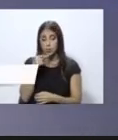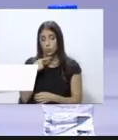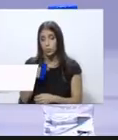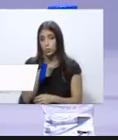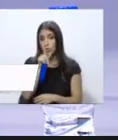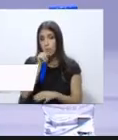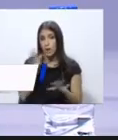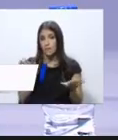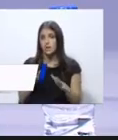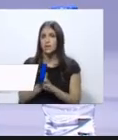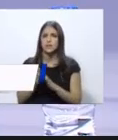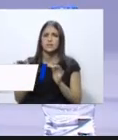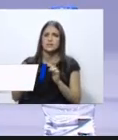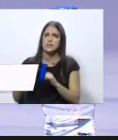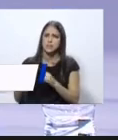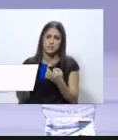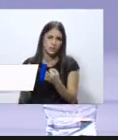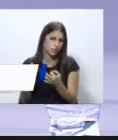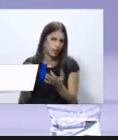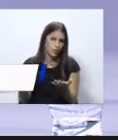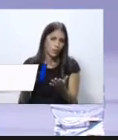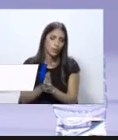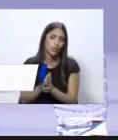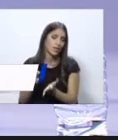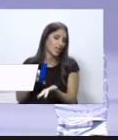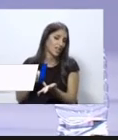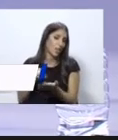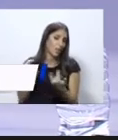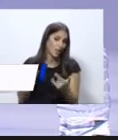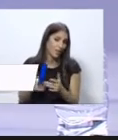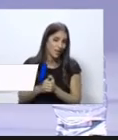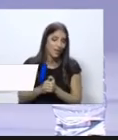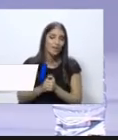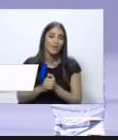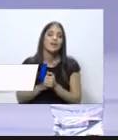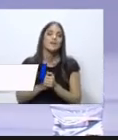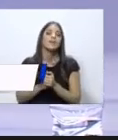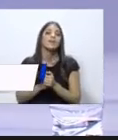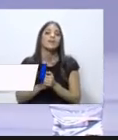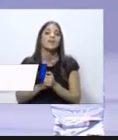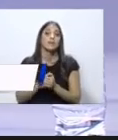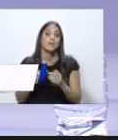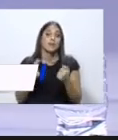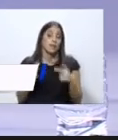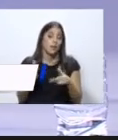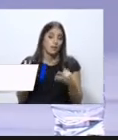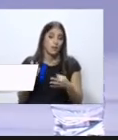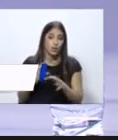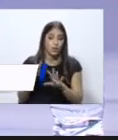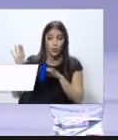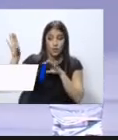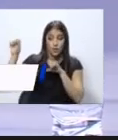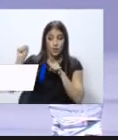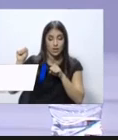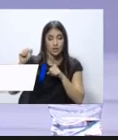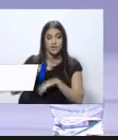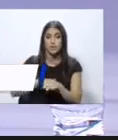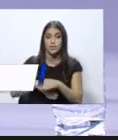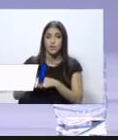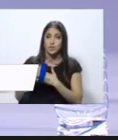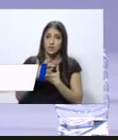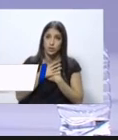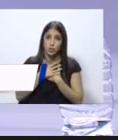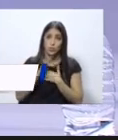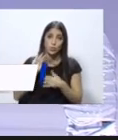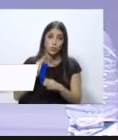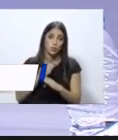Sim, é um iraniano, não há grandes tradições de jogadores. Há por acaso um, que é o guarda-redes, o Amir, que nos fez uma grande desfeita no último